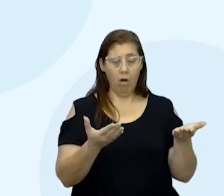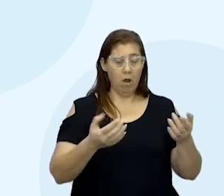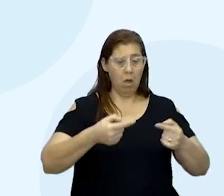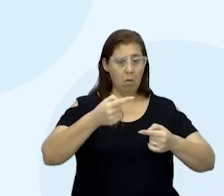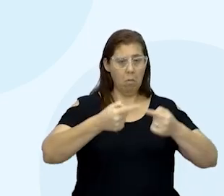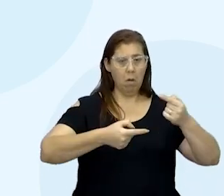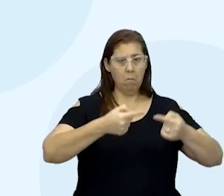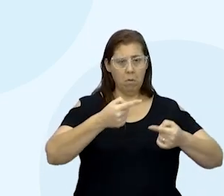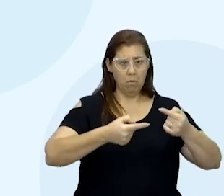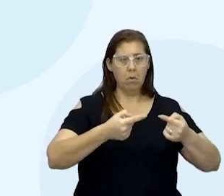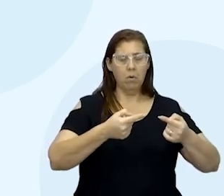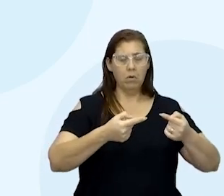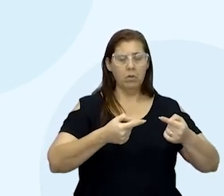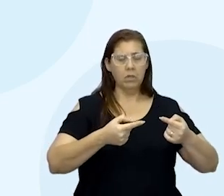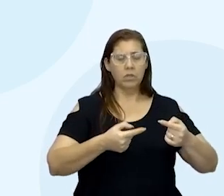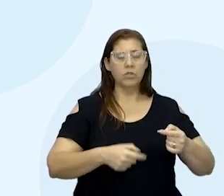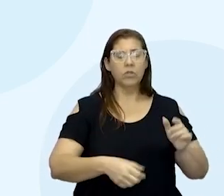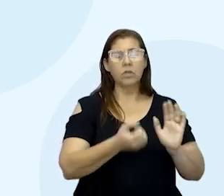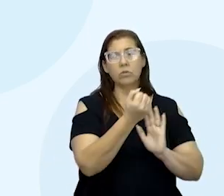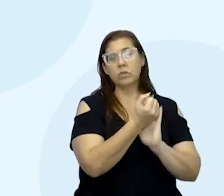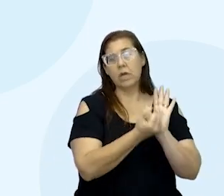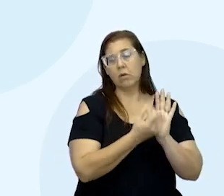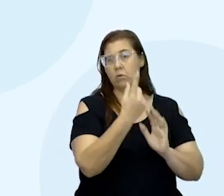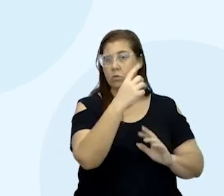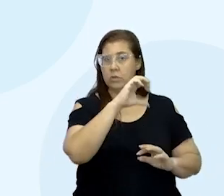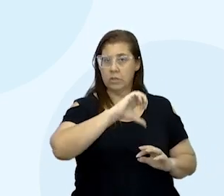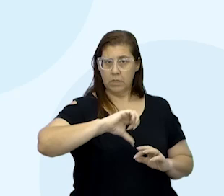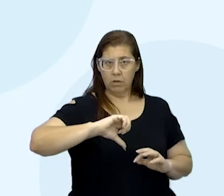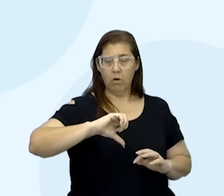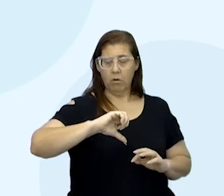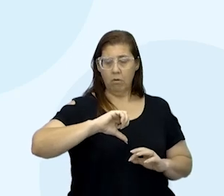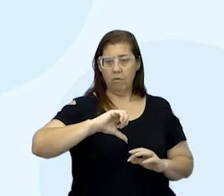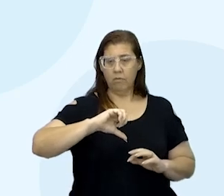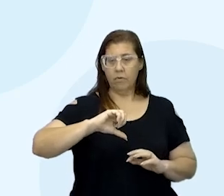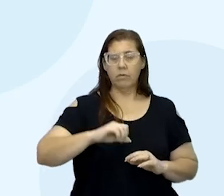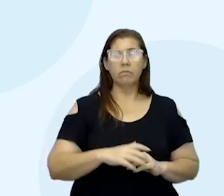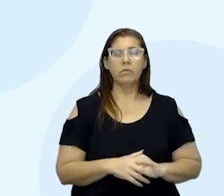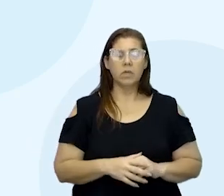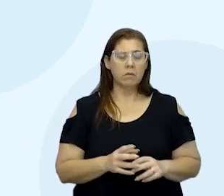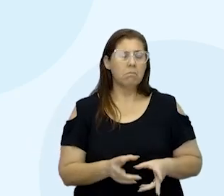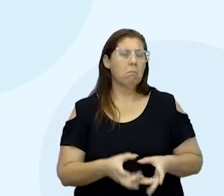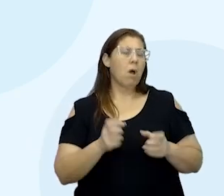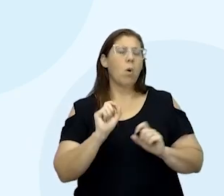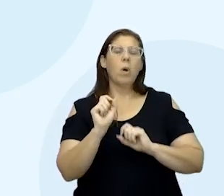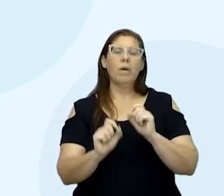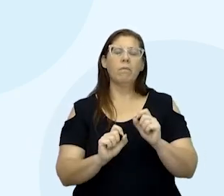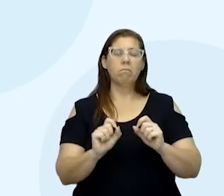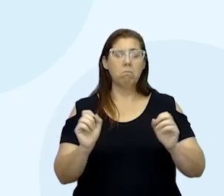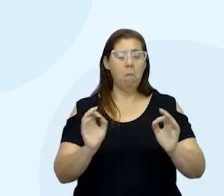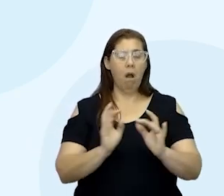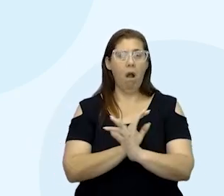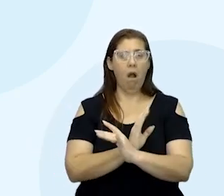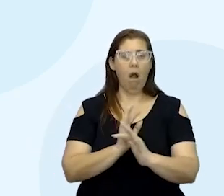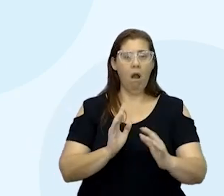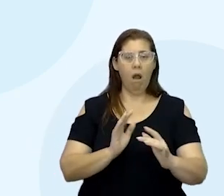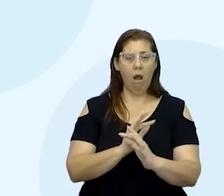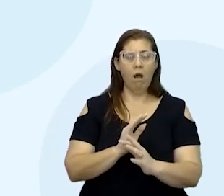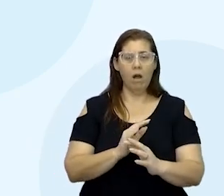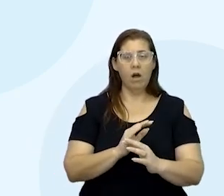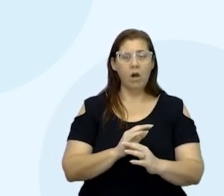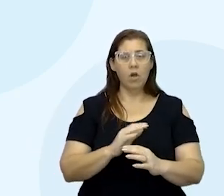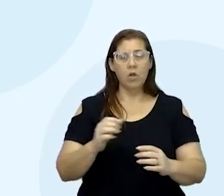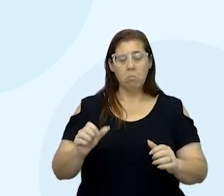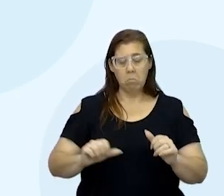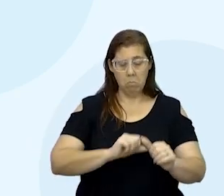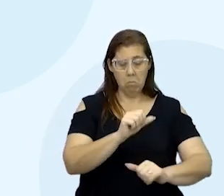política higienista do século XIX, né, que visava o quê? A urbanização e